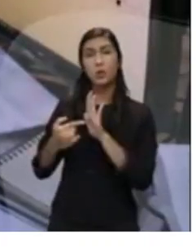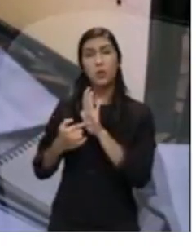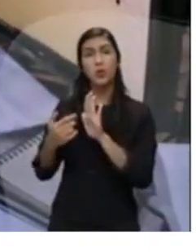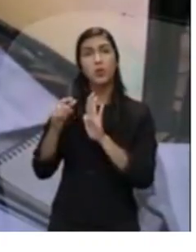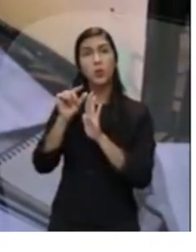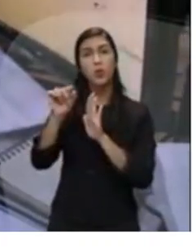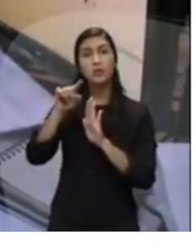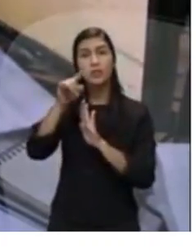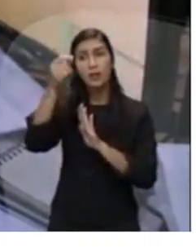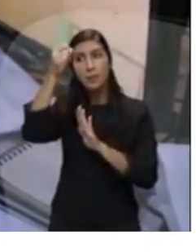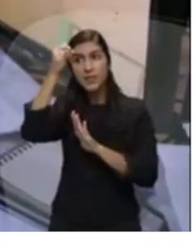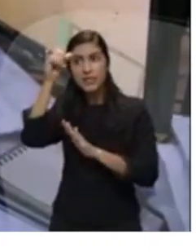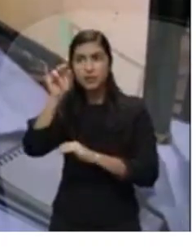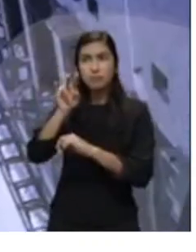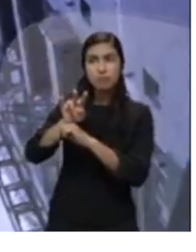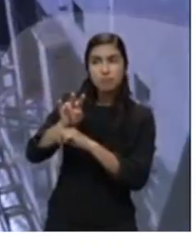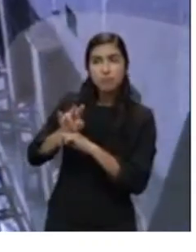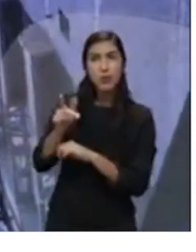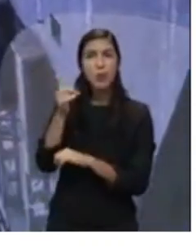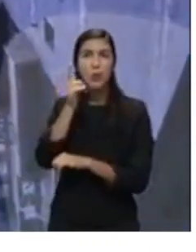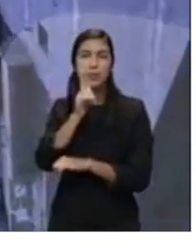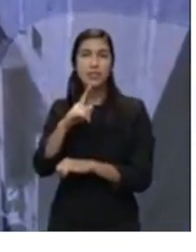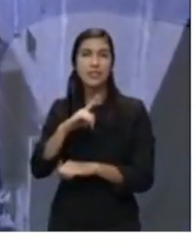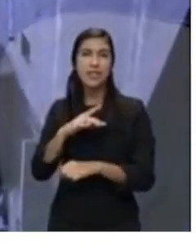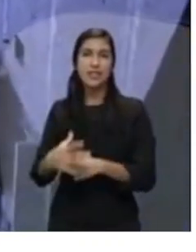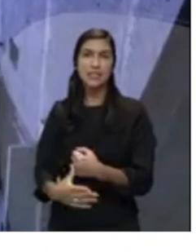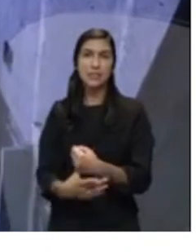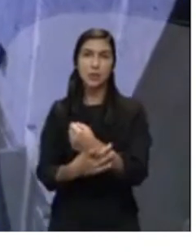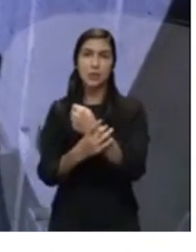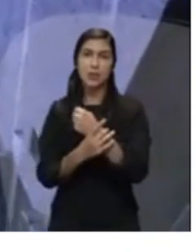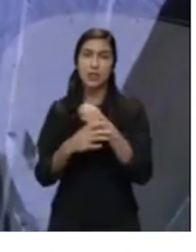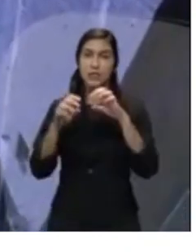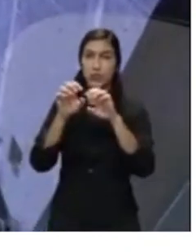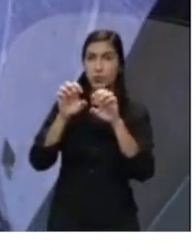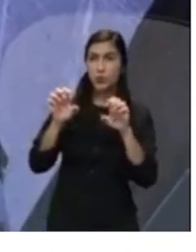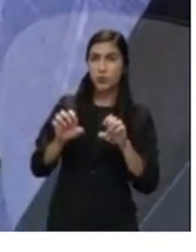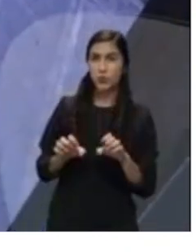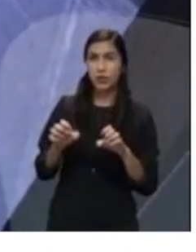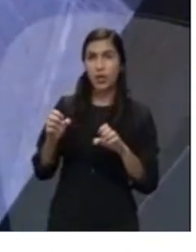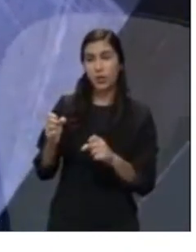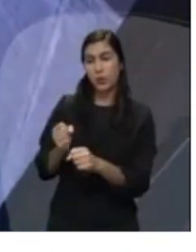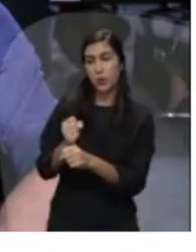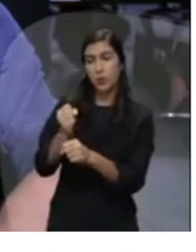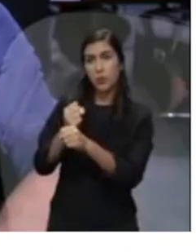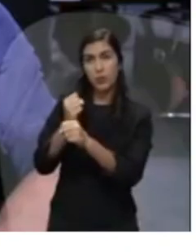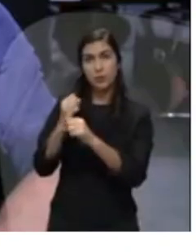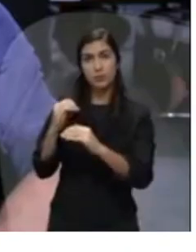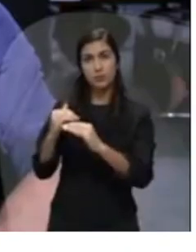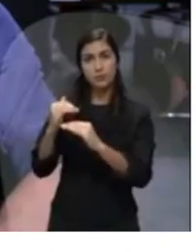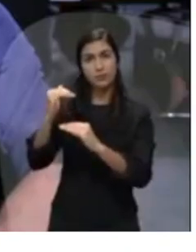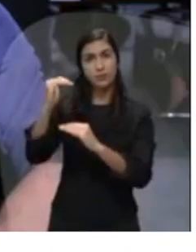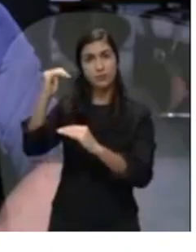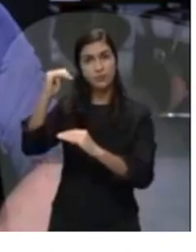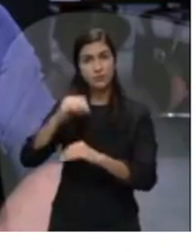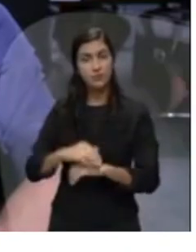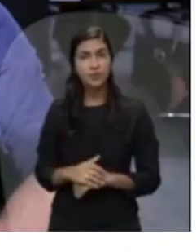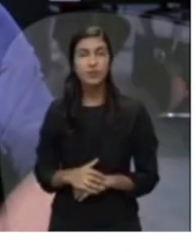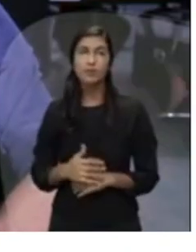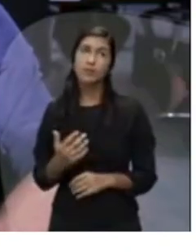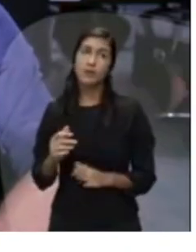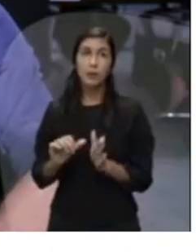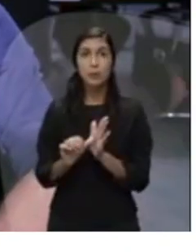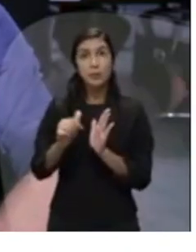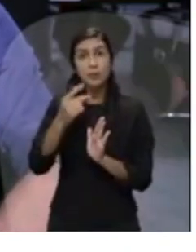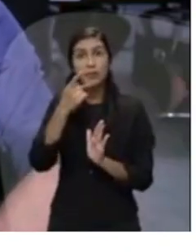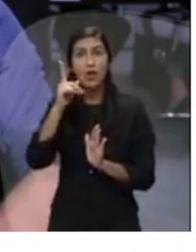precauções que um calculista deve tomar para garantir a segurança estrutural de edifícios em concreto armado. Primeira coisa que eu diria é, com